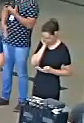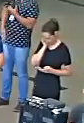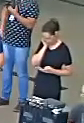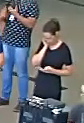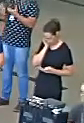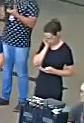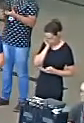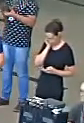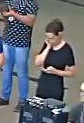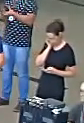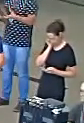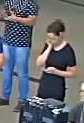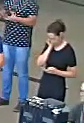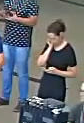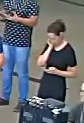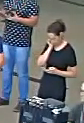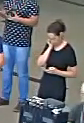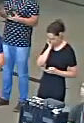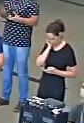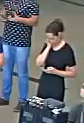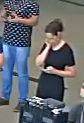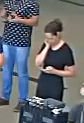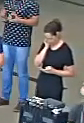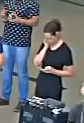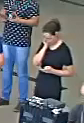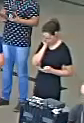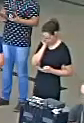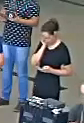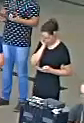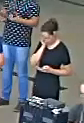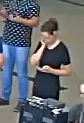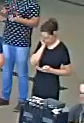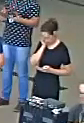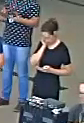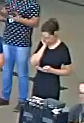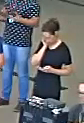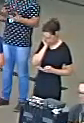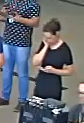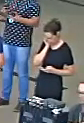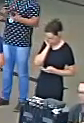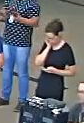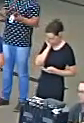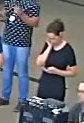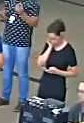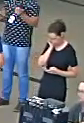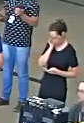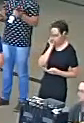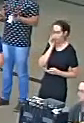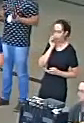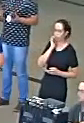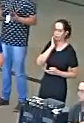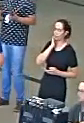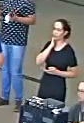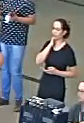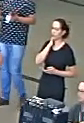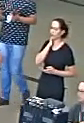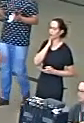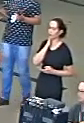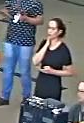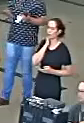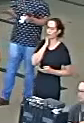música fica pra próxima audiência pessoal de coração eu quero agradecer a oportunidade